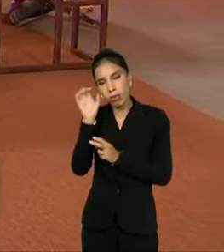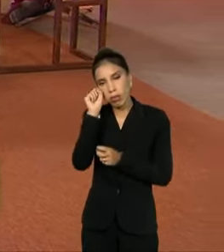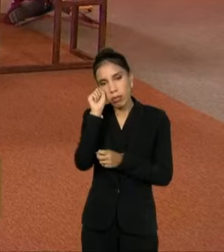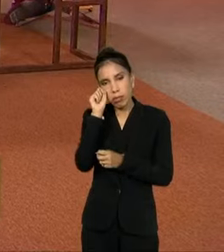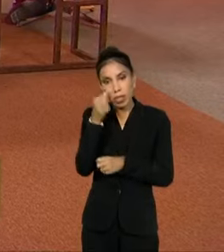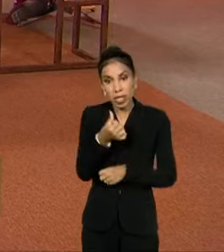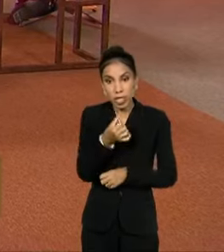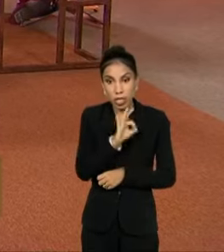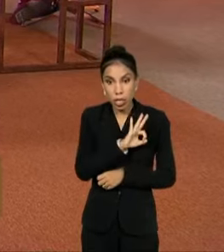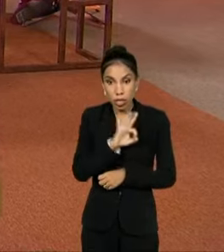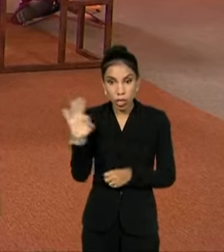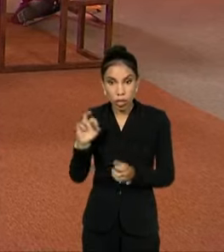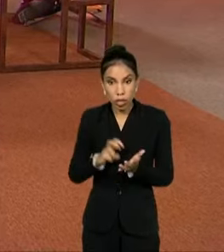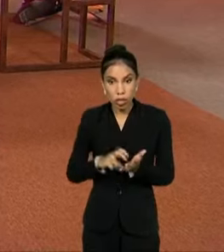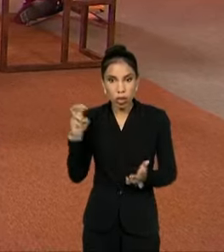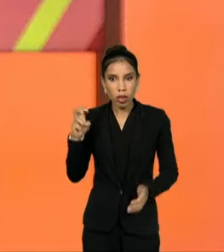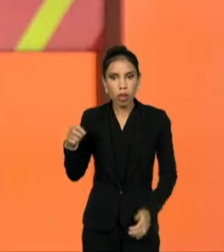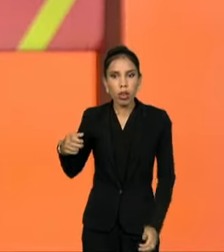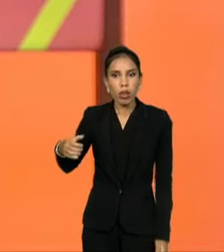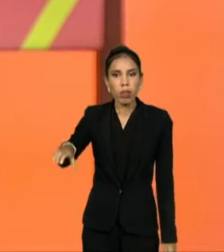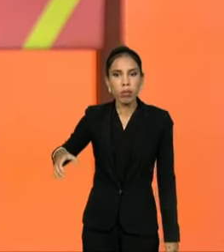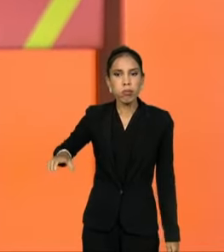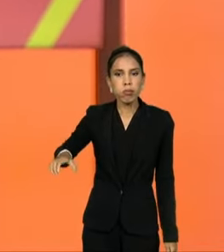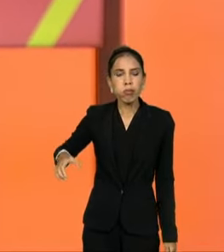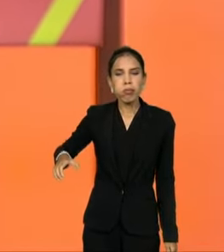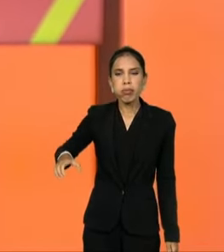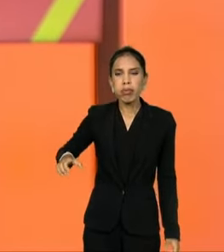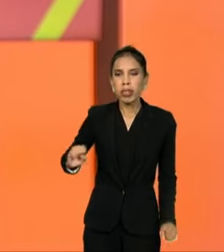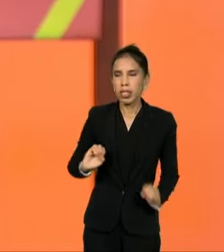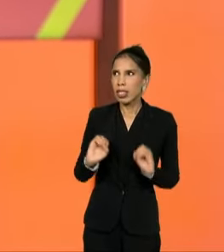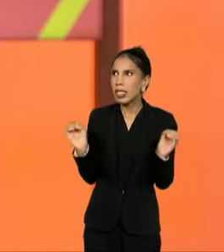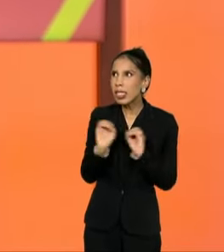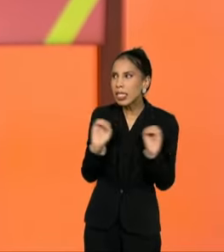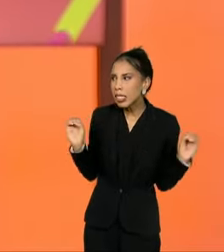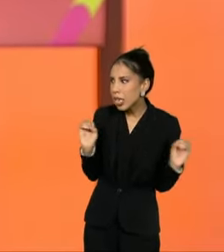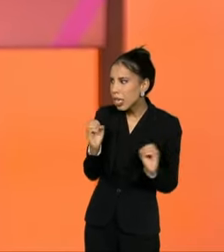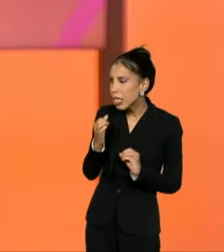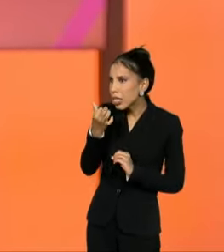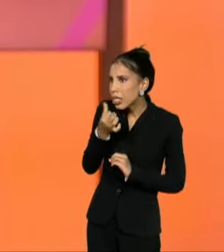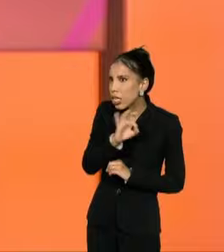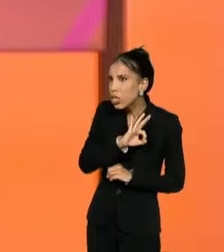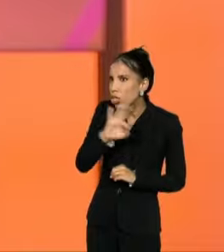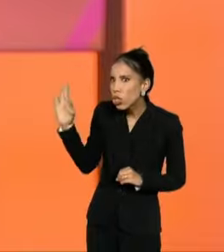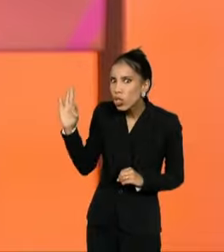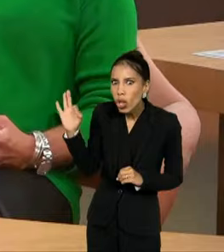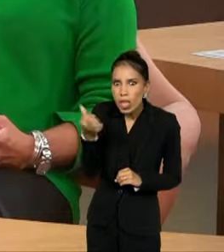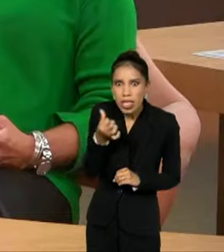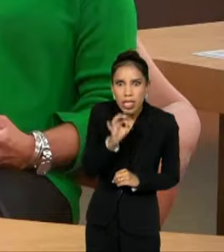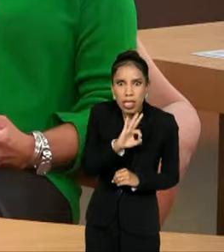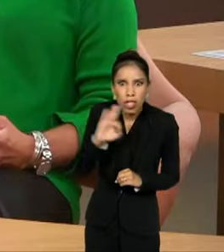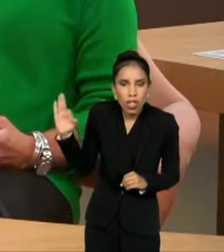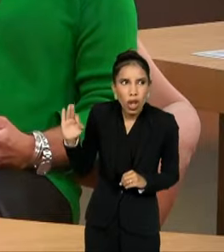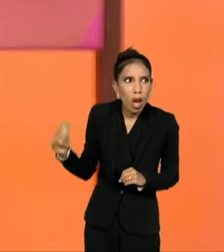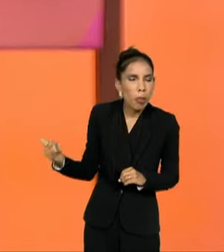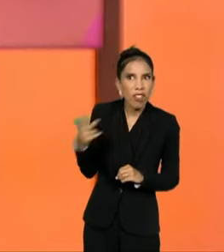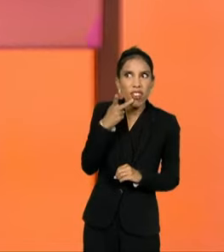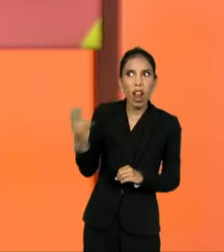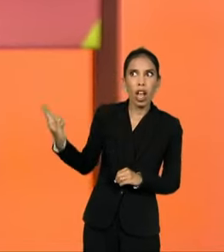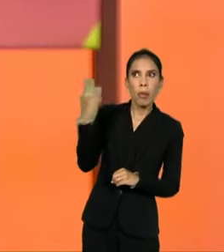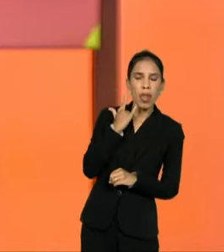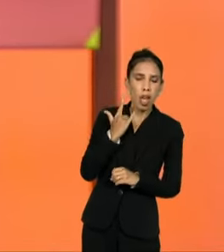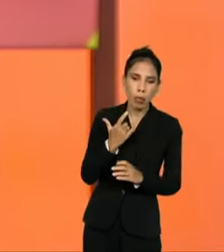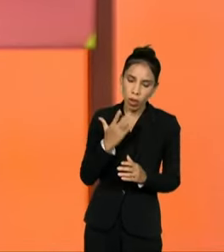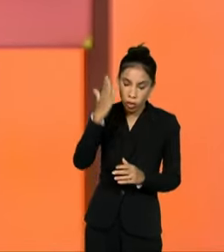6 horas da manhã. Toca meu telefone. Como ninguém liga para ninguém às 6 horas da manhã para dizer eu te amo, né? Eu já sabia que era problema, né? Ai,